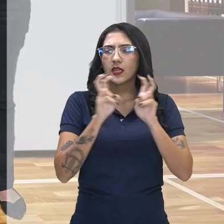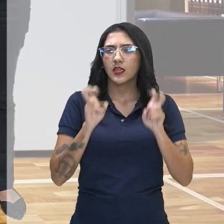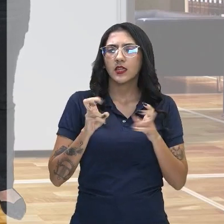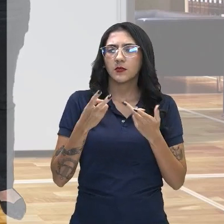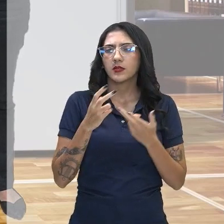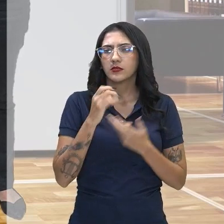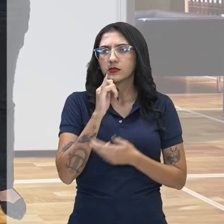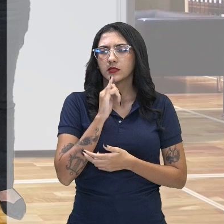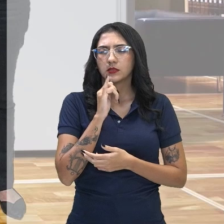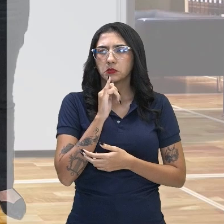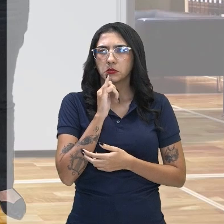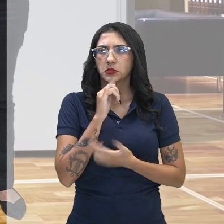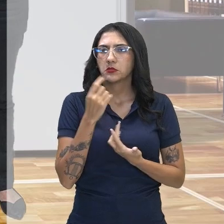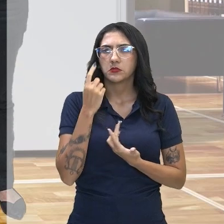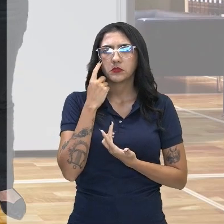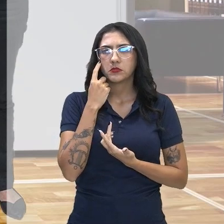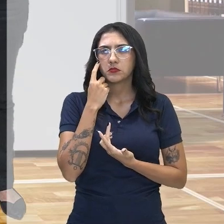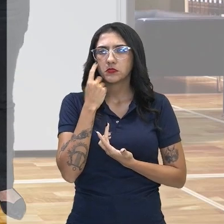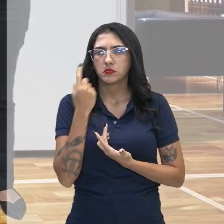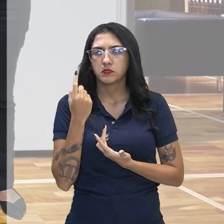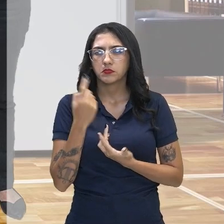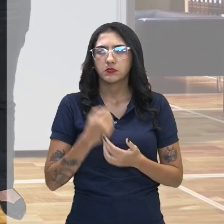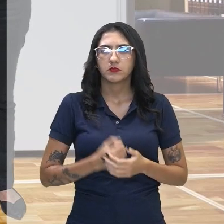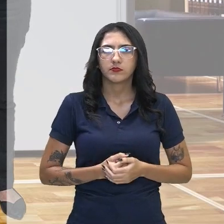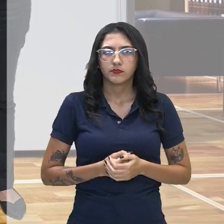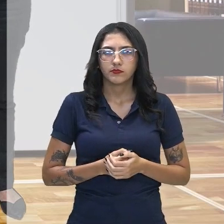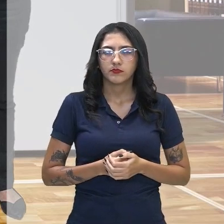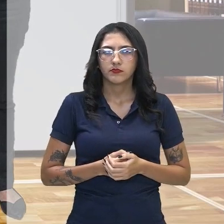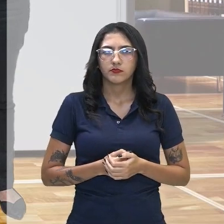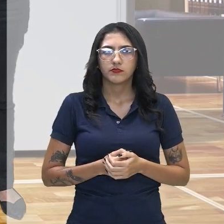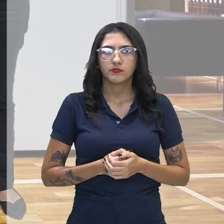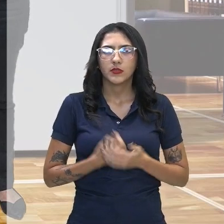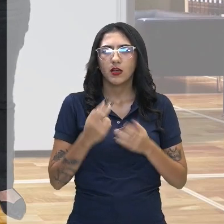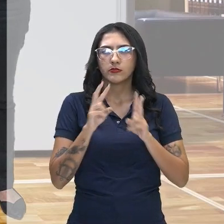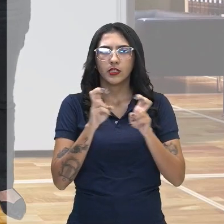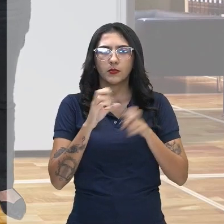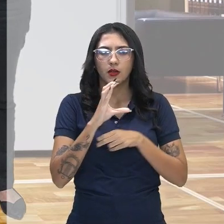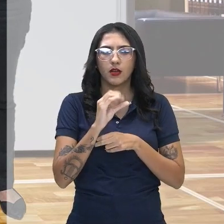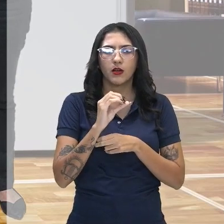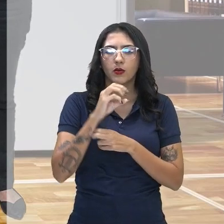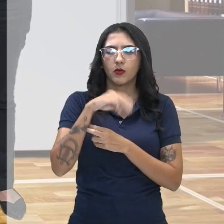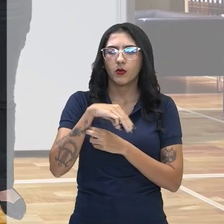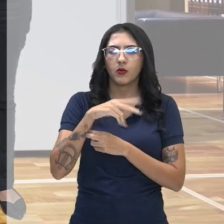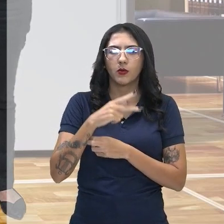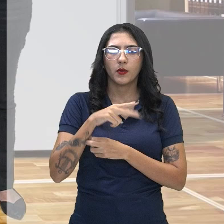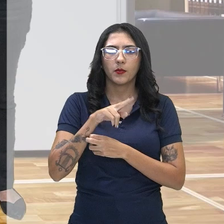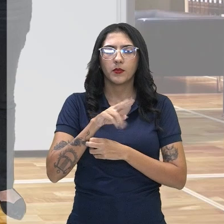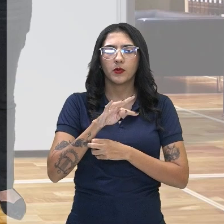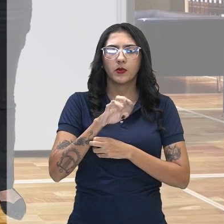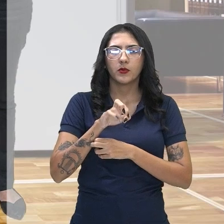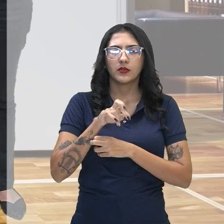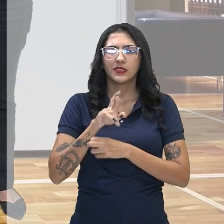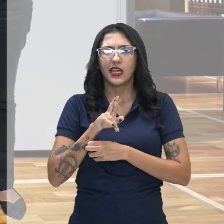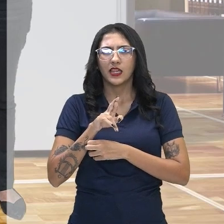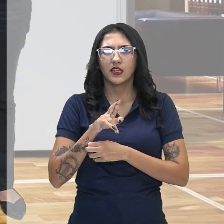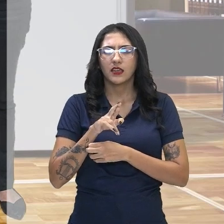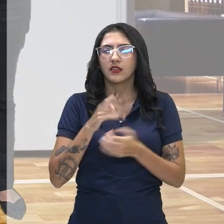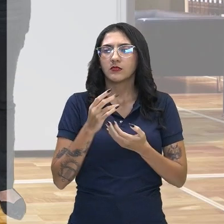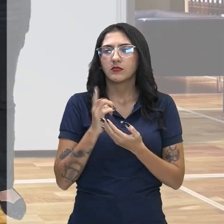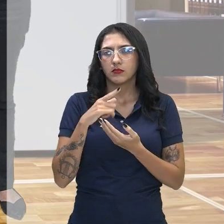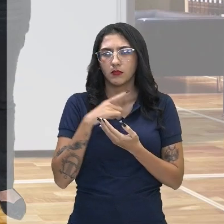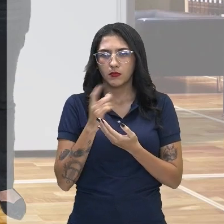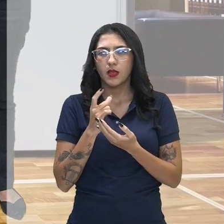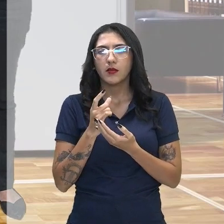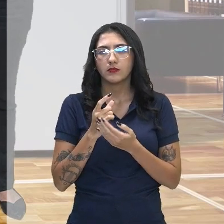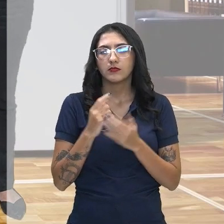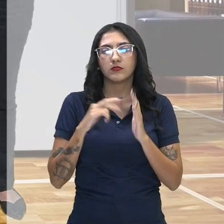Computer is alguma coisa. Então, a palavra computer é bem parecida com computador, né? Computer, computador,